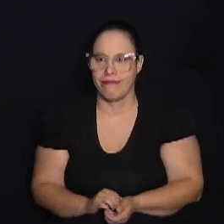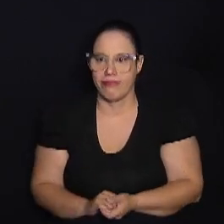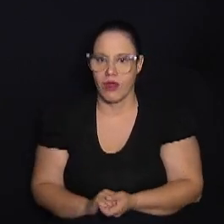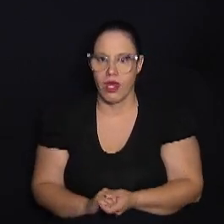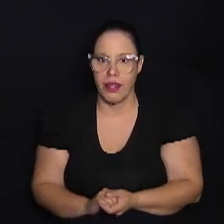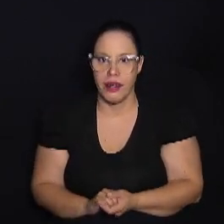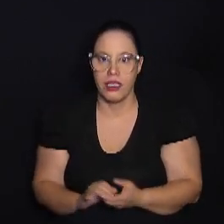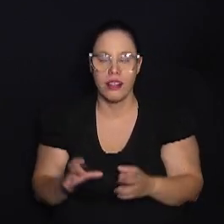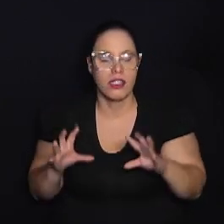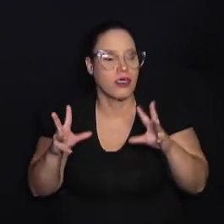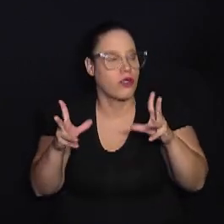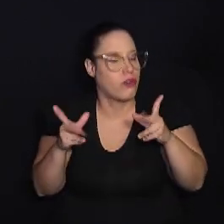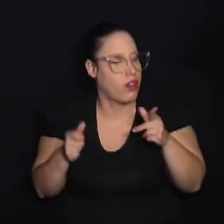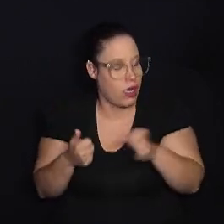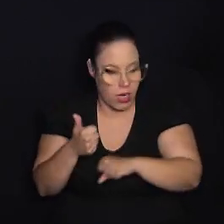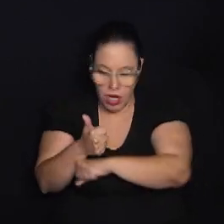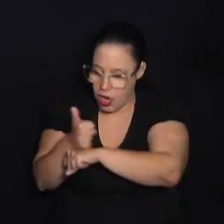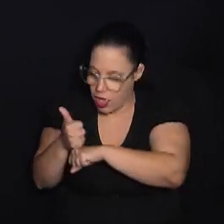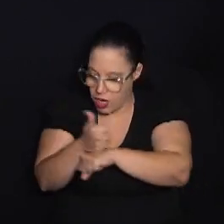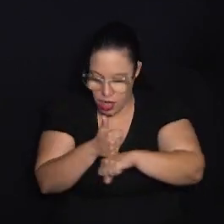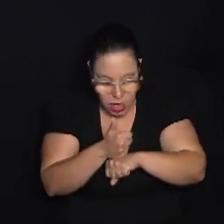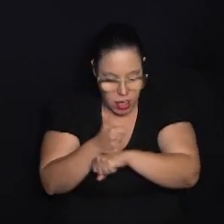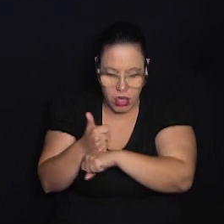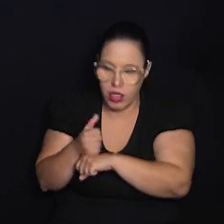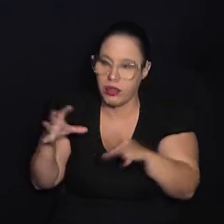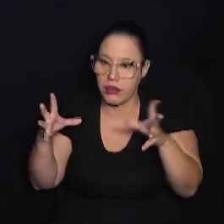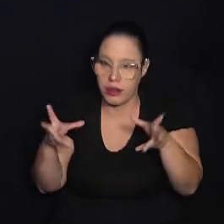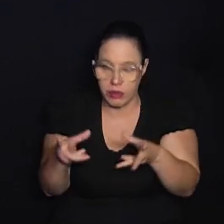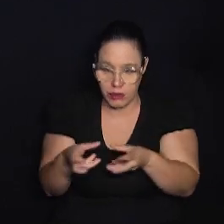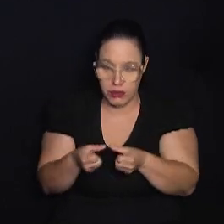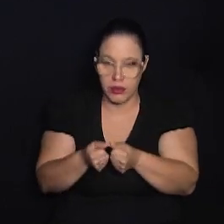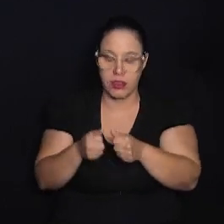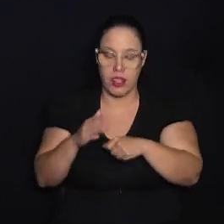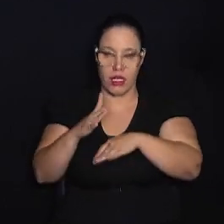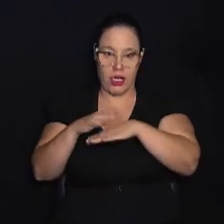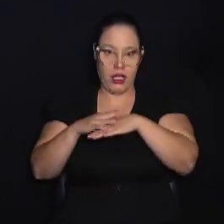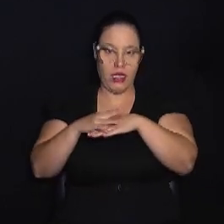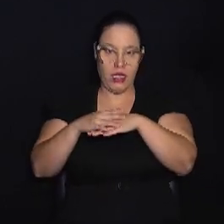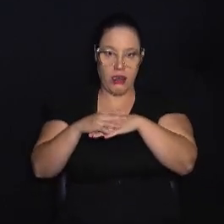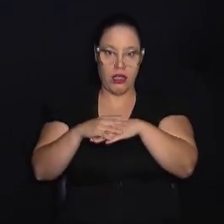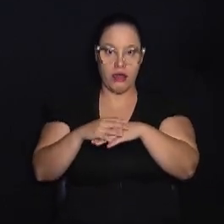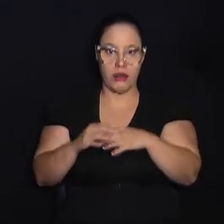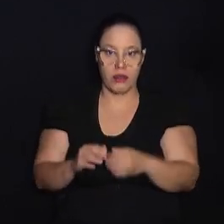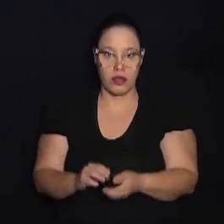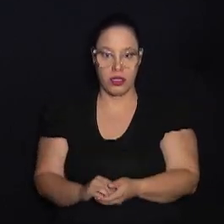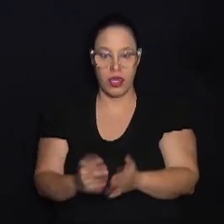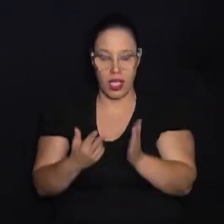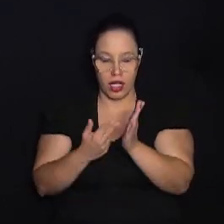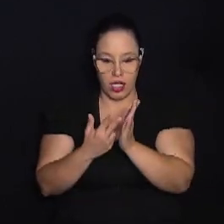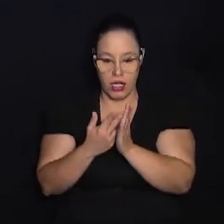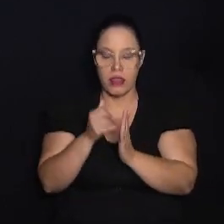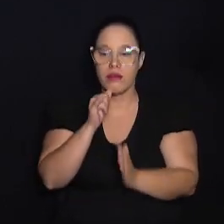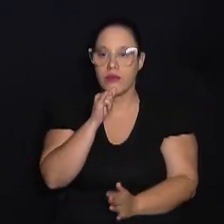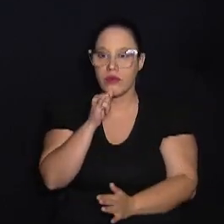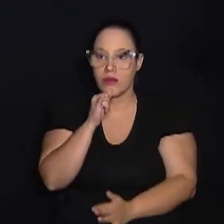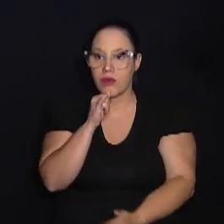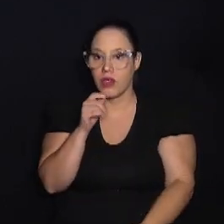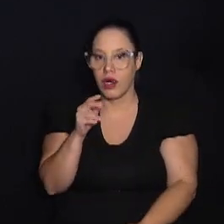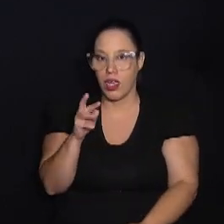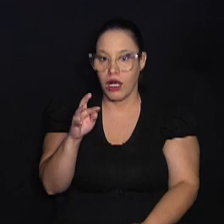profissionais envolvidos nesse tipo de tratamento. Em linhas gerais, a cirurgia, por exemplo, tireoide, é cirurgia